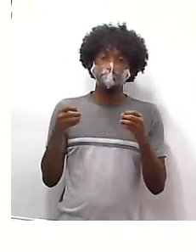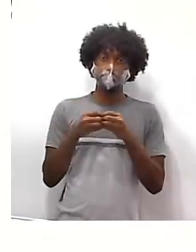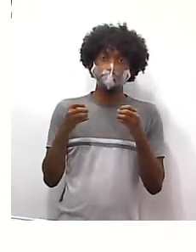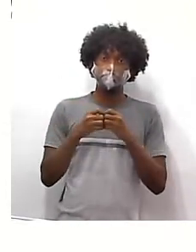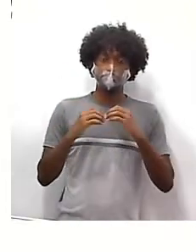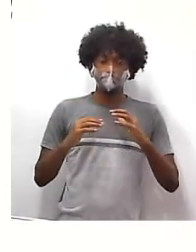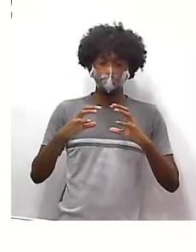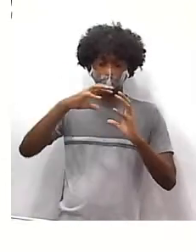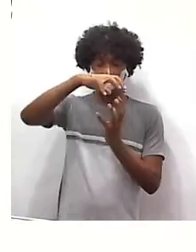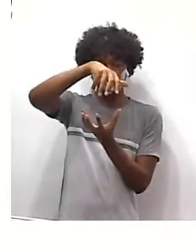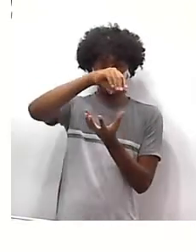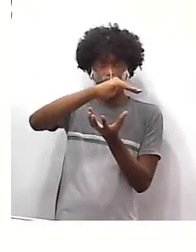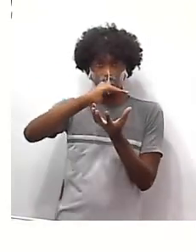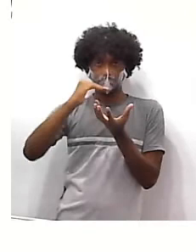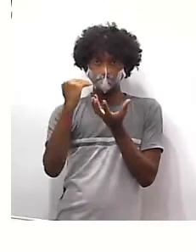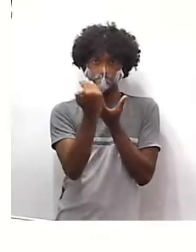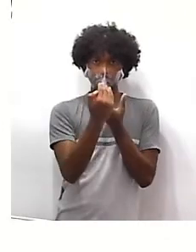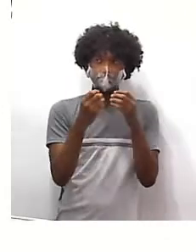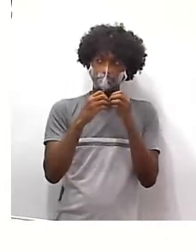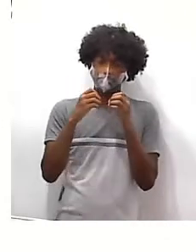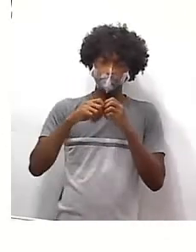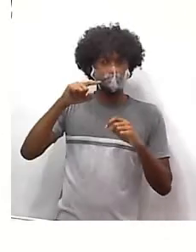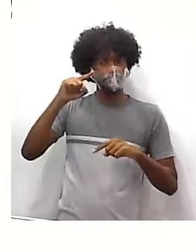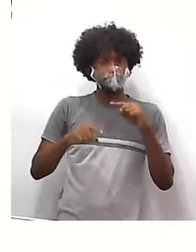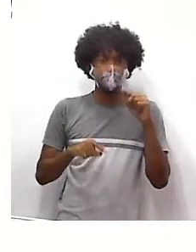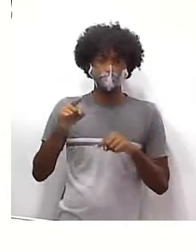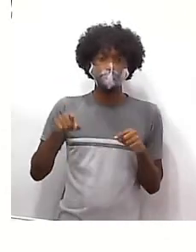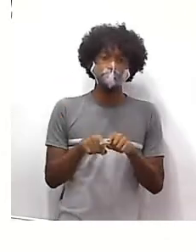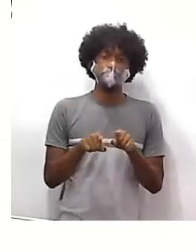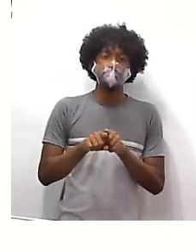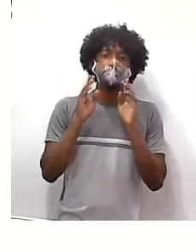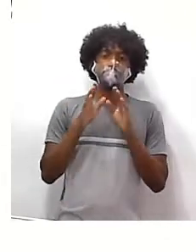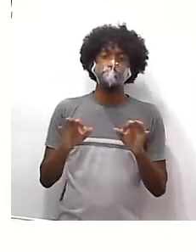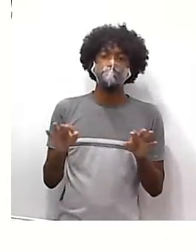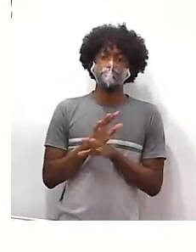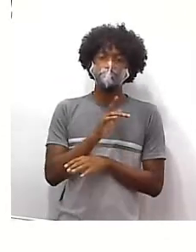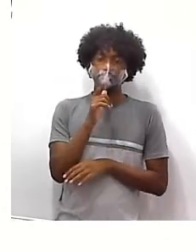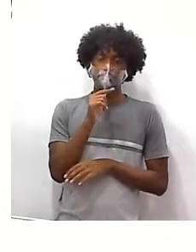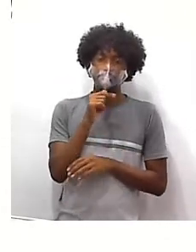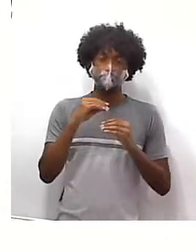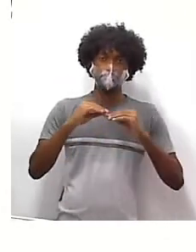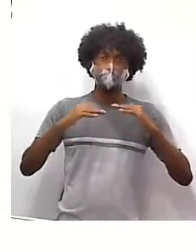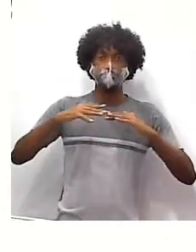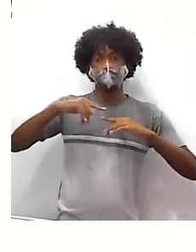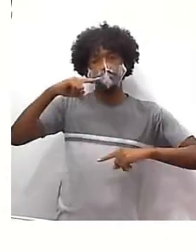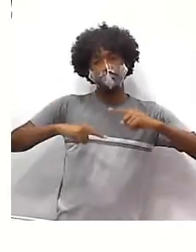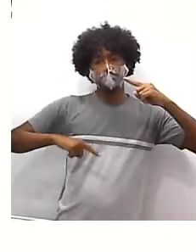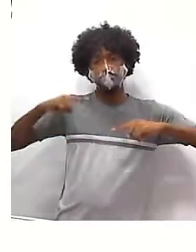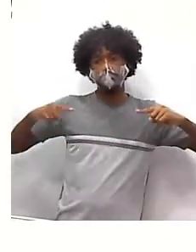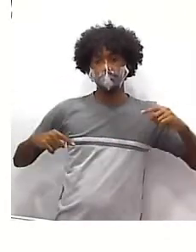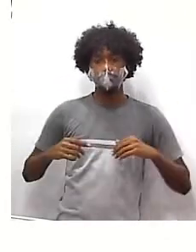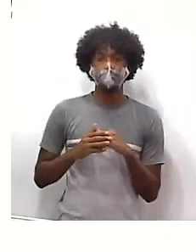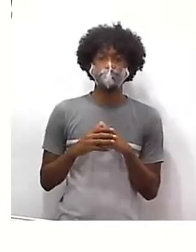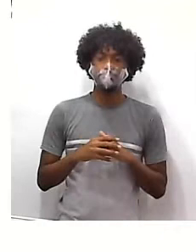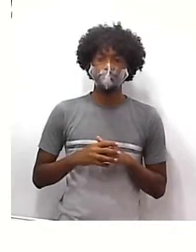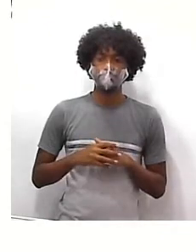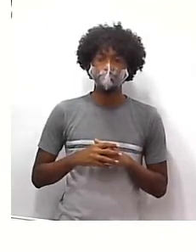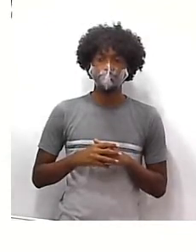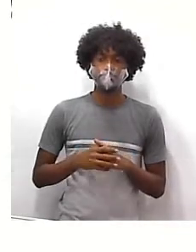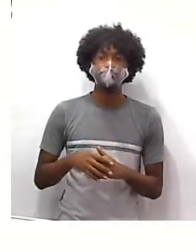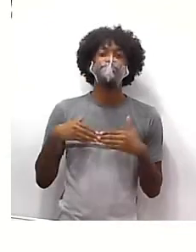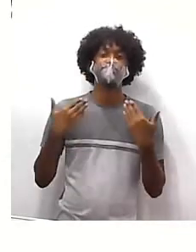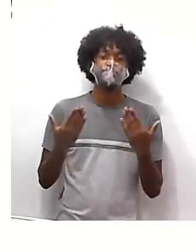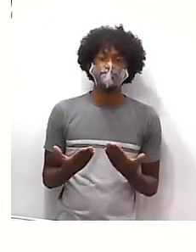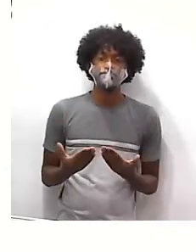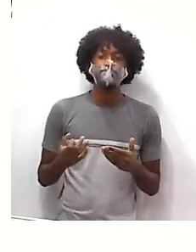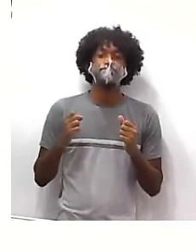linha do Equador e haver essa variação de temperatura, então essa umidade do ar ela é muito variável. Então, o relevo